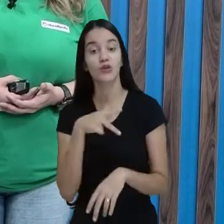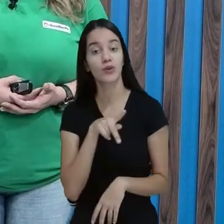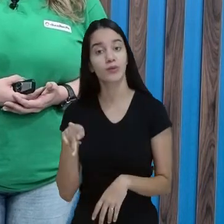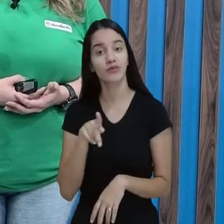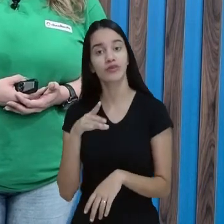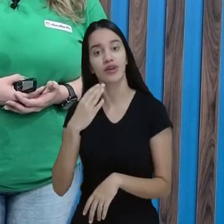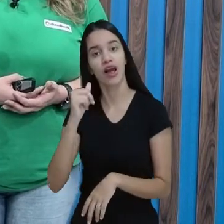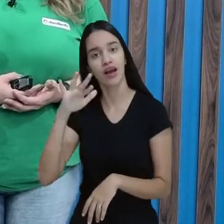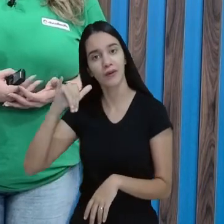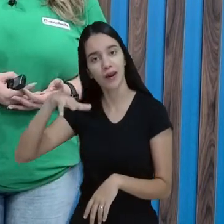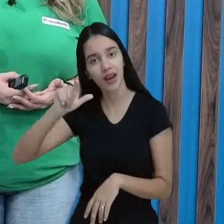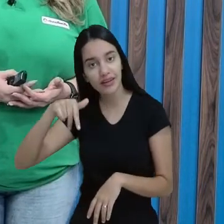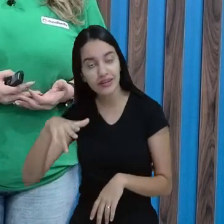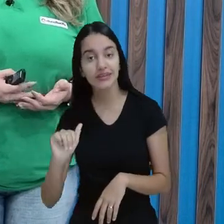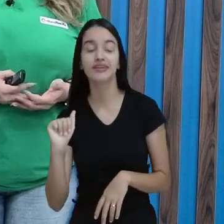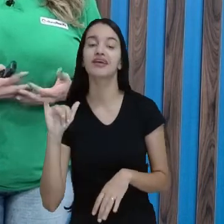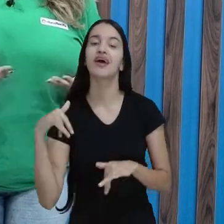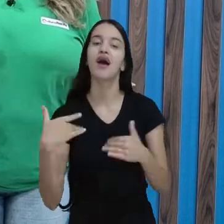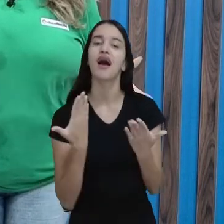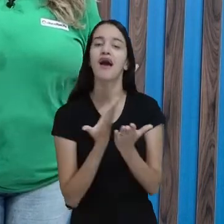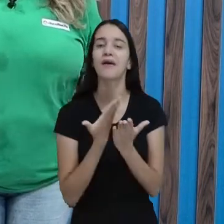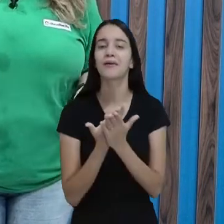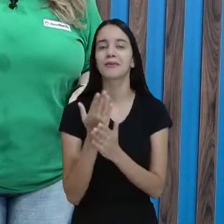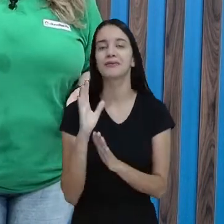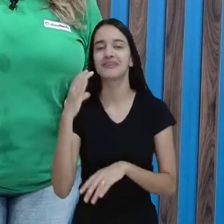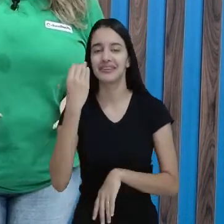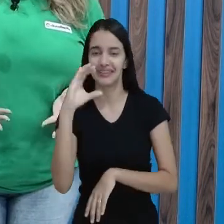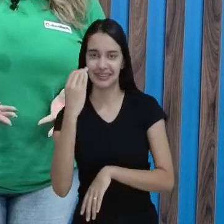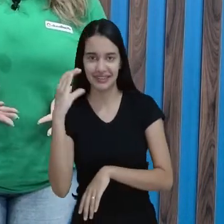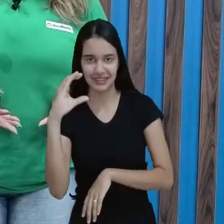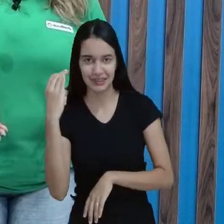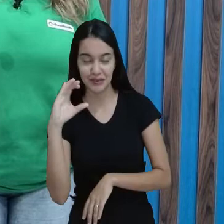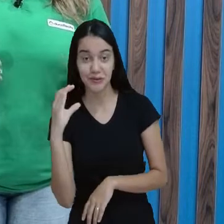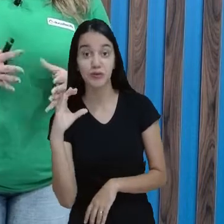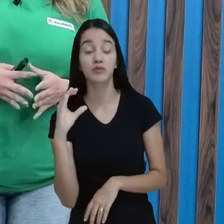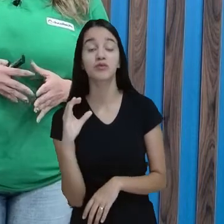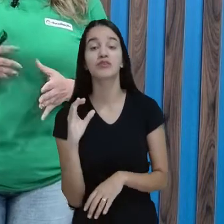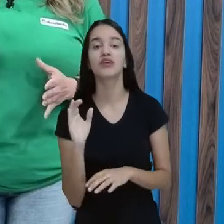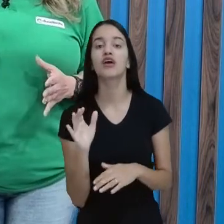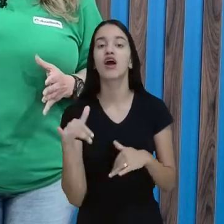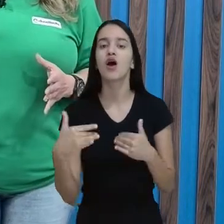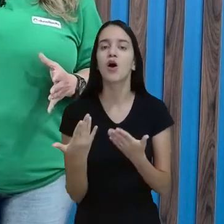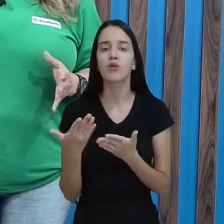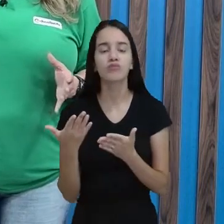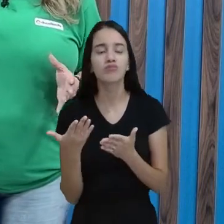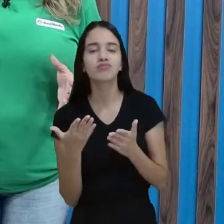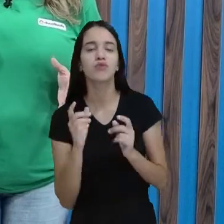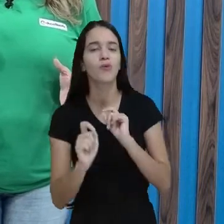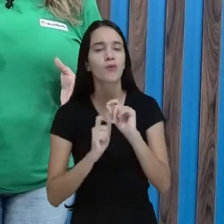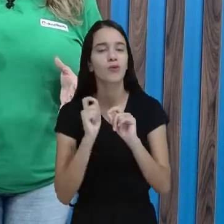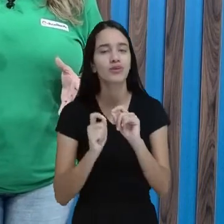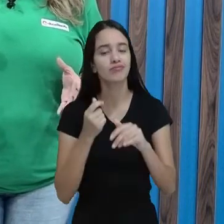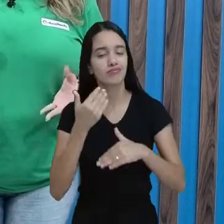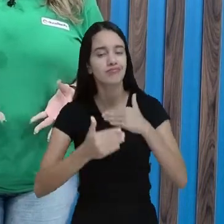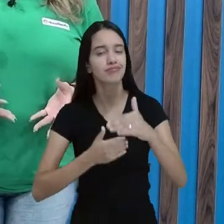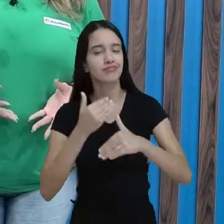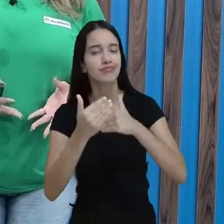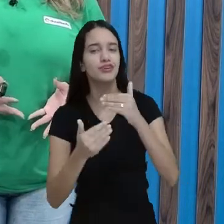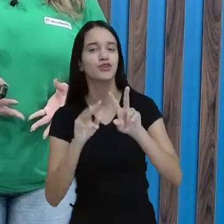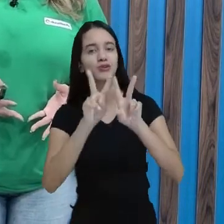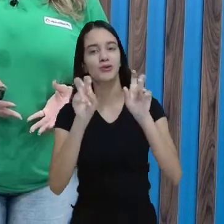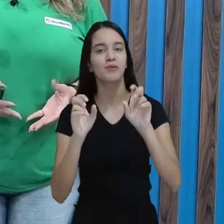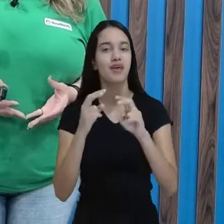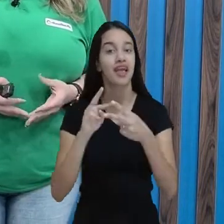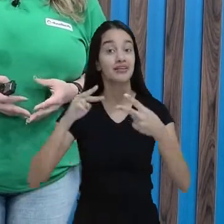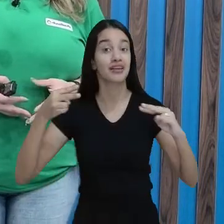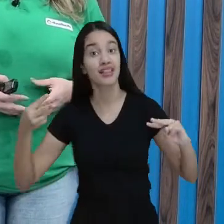professora Carolina e essa é mais uma aula de ciências, caminhando aí nesse assunto sobre genética,